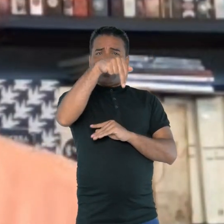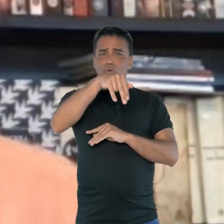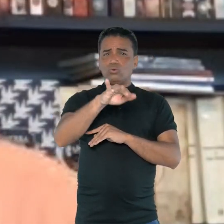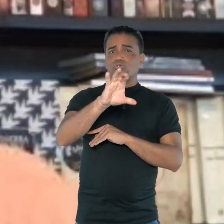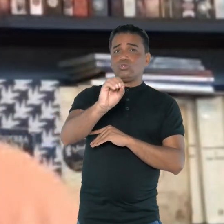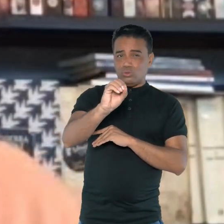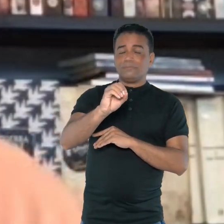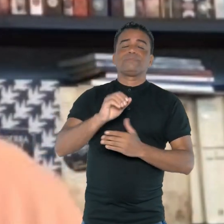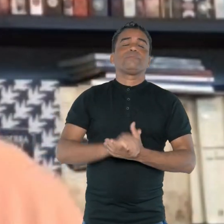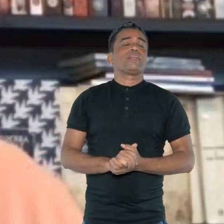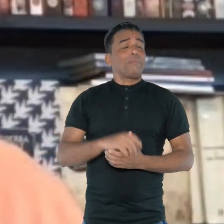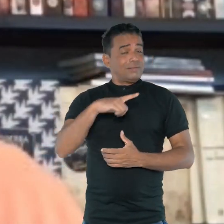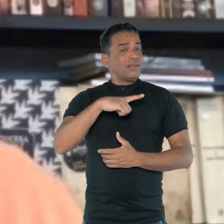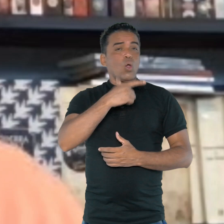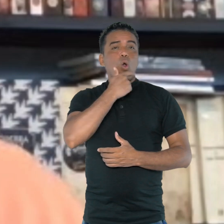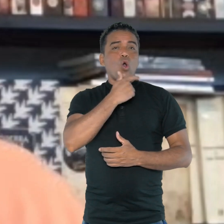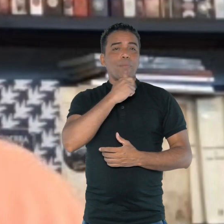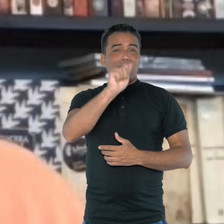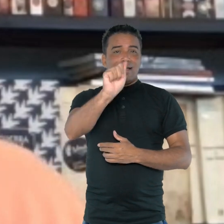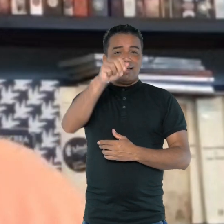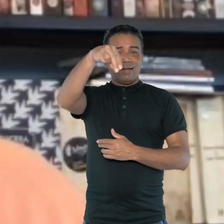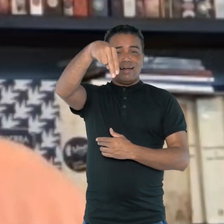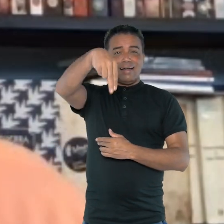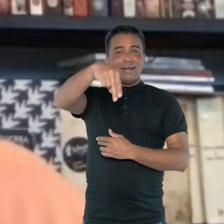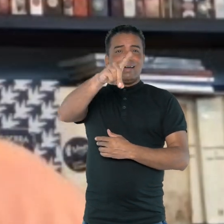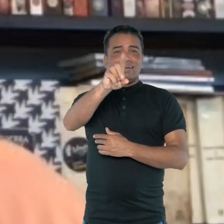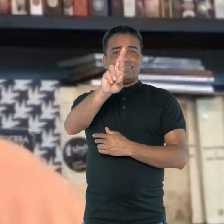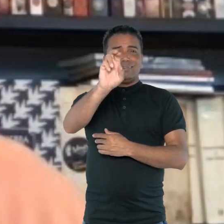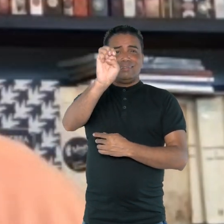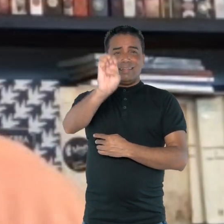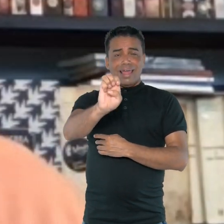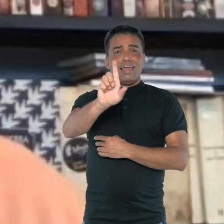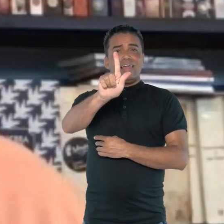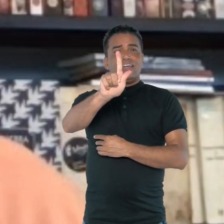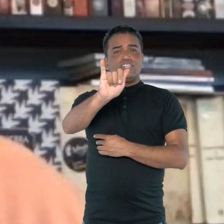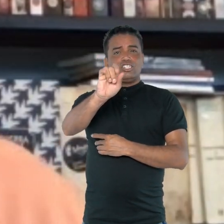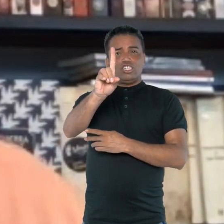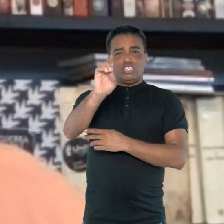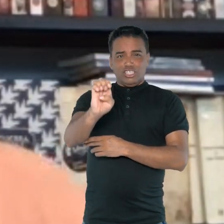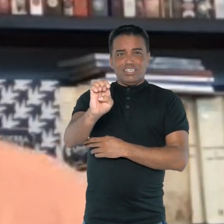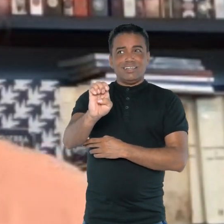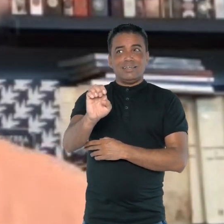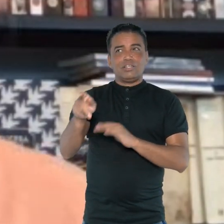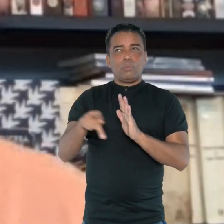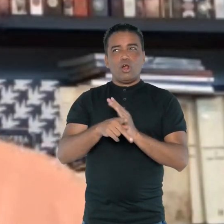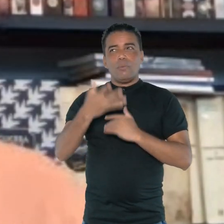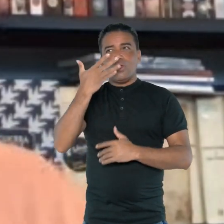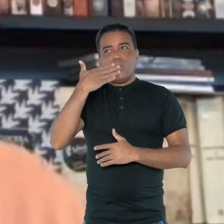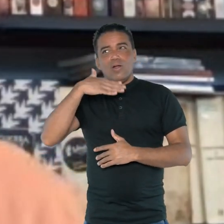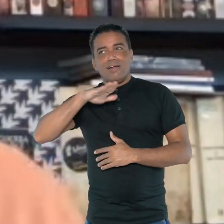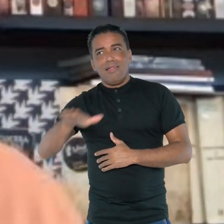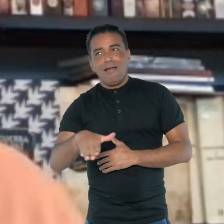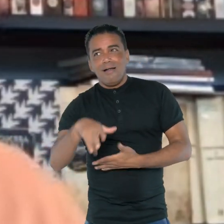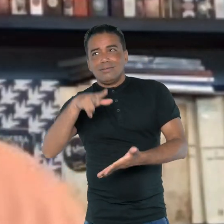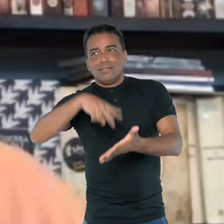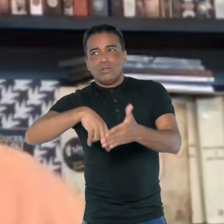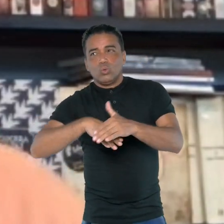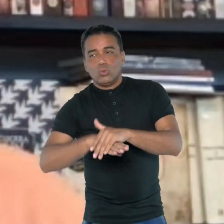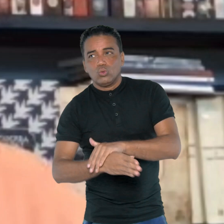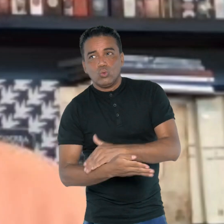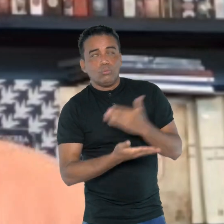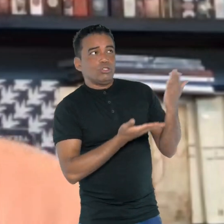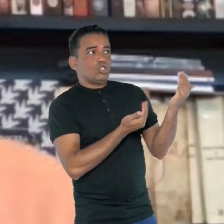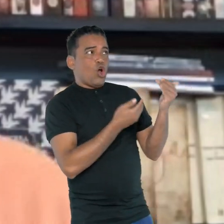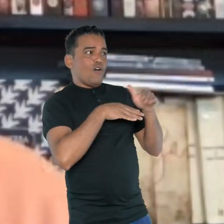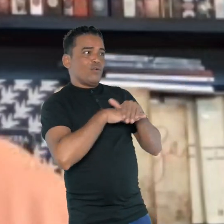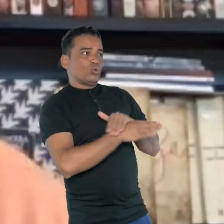André Gide, que naquela passagem minha da criança leitora para o adolescente